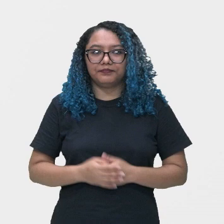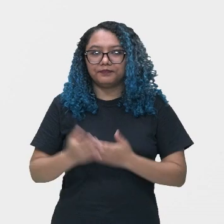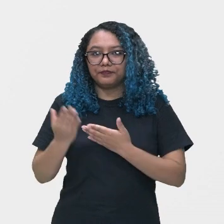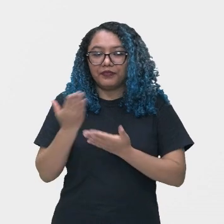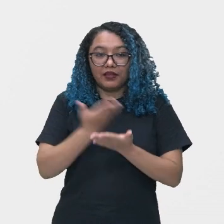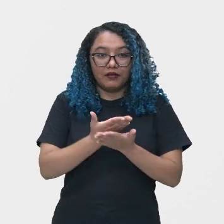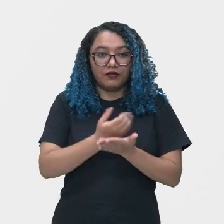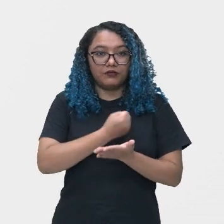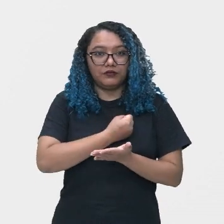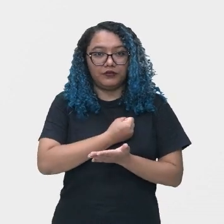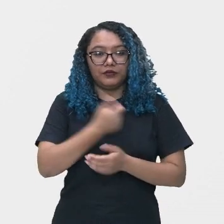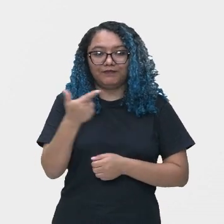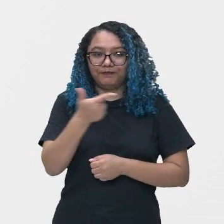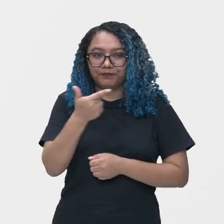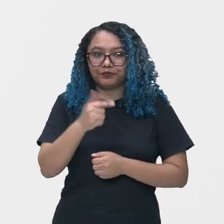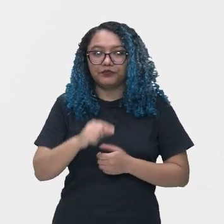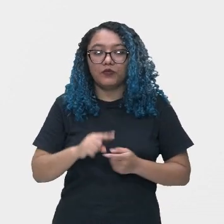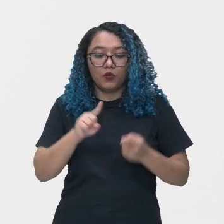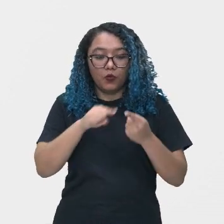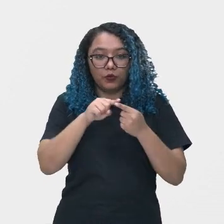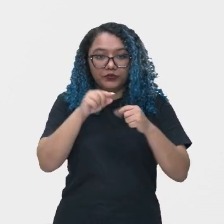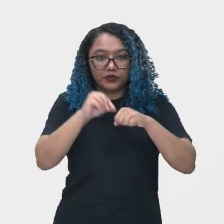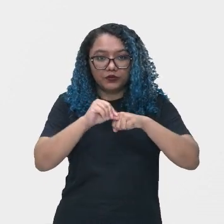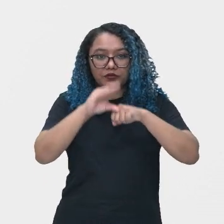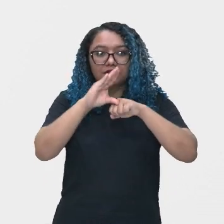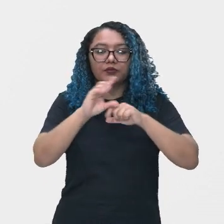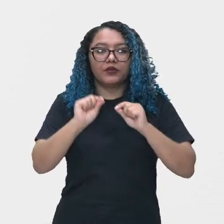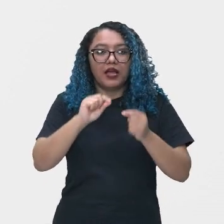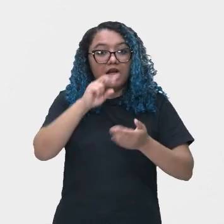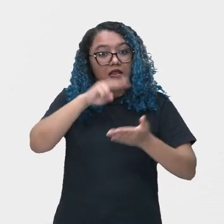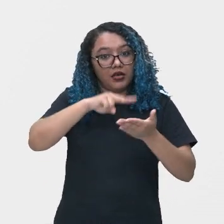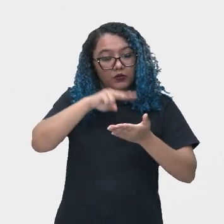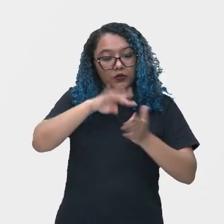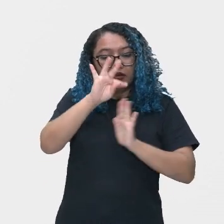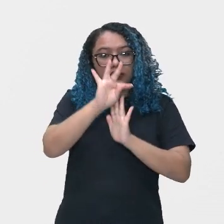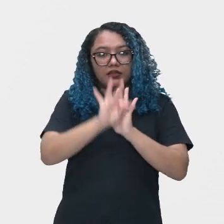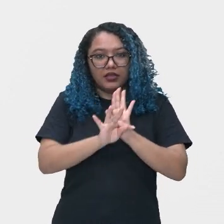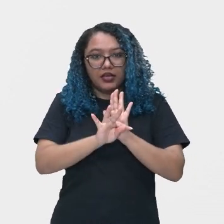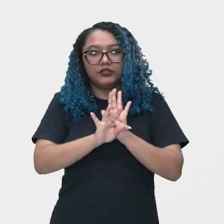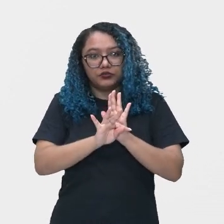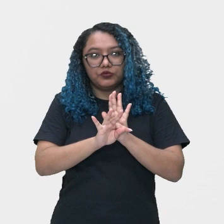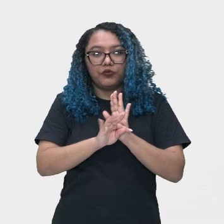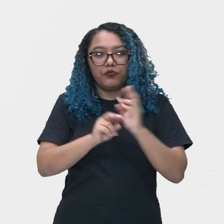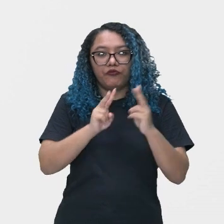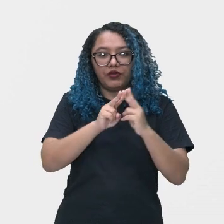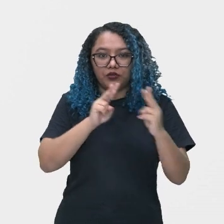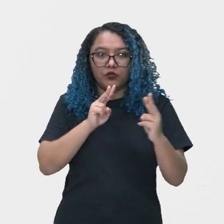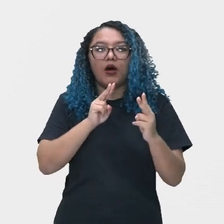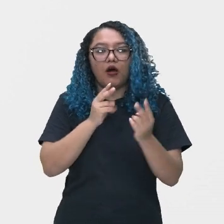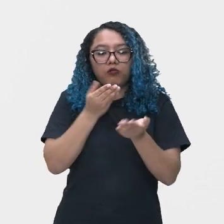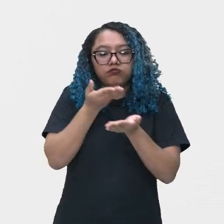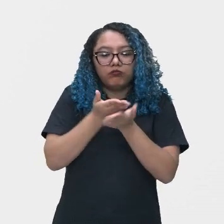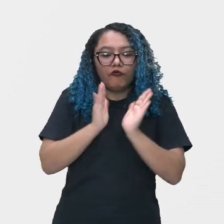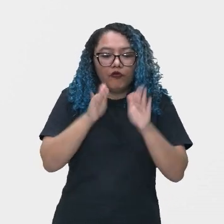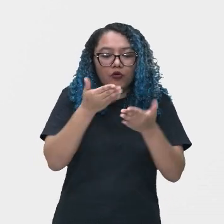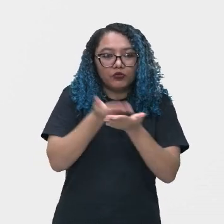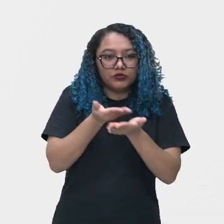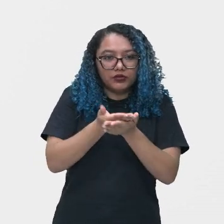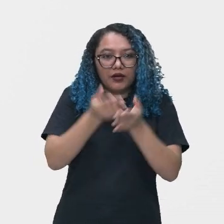Aula 22, o objeto de conhecimento. Leitura de textos digitais para estudo.